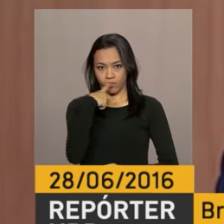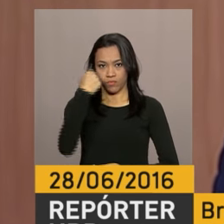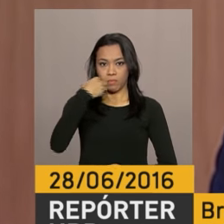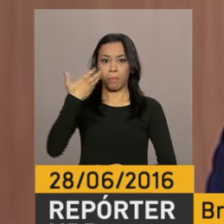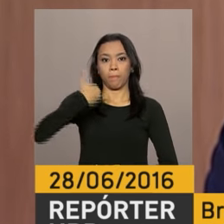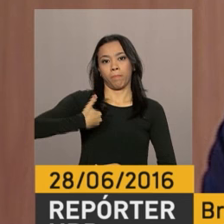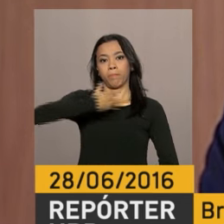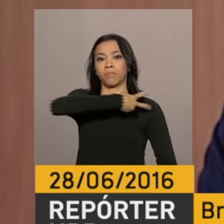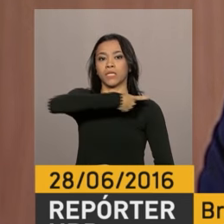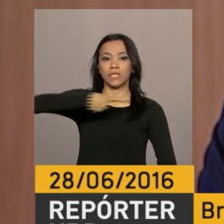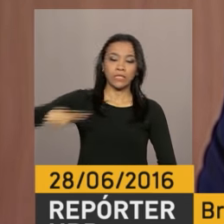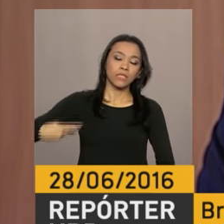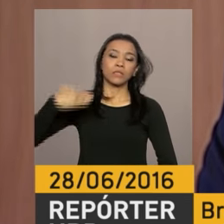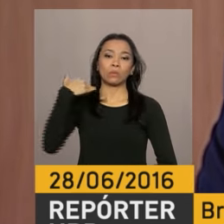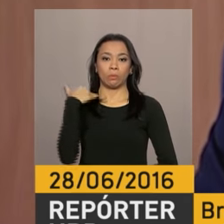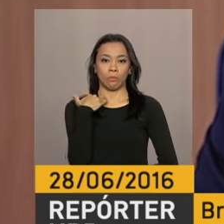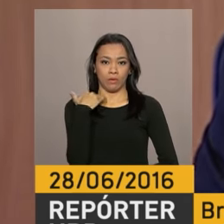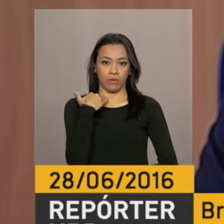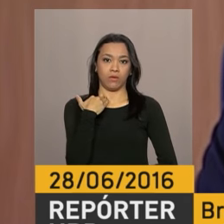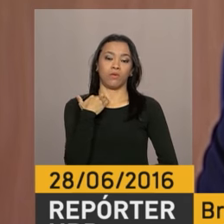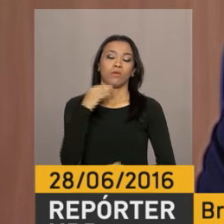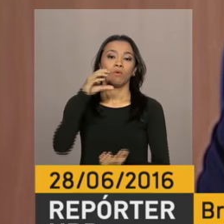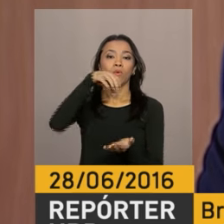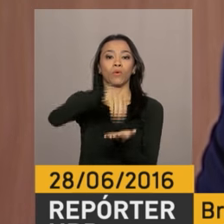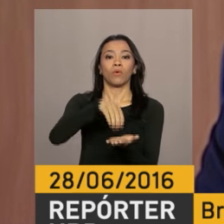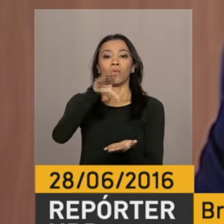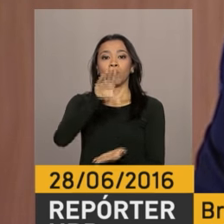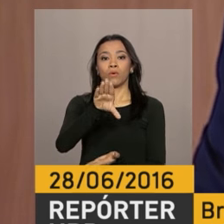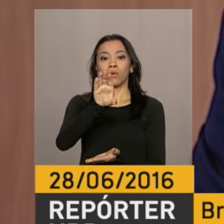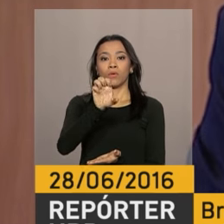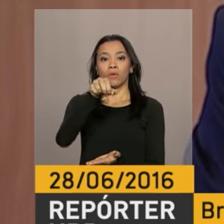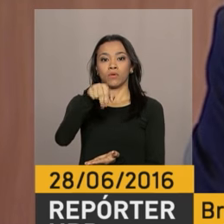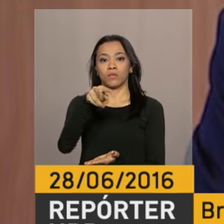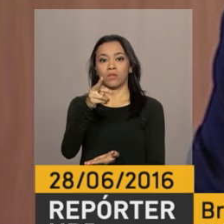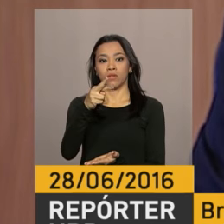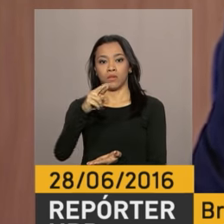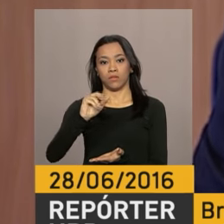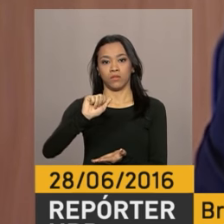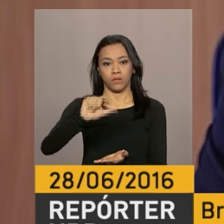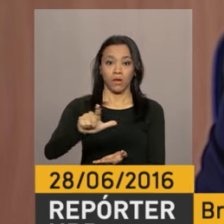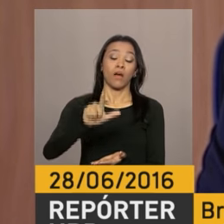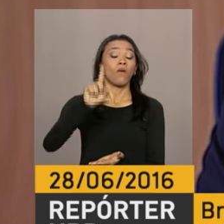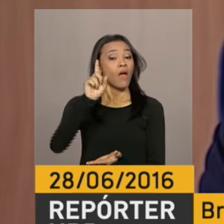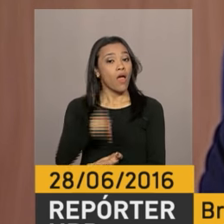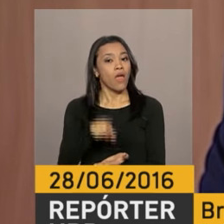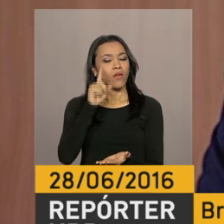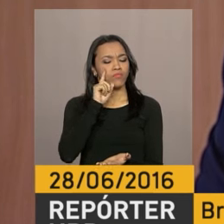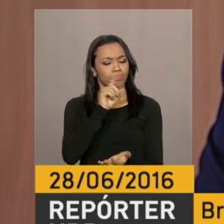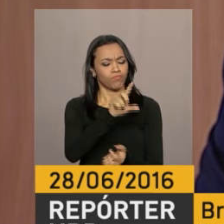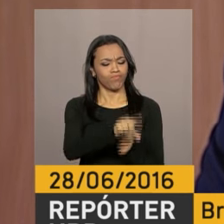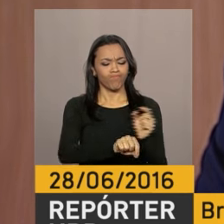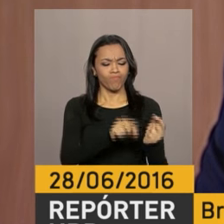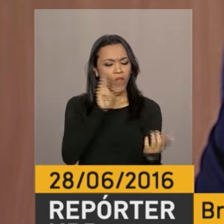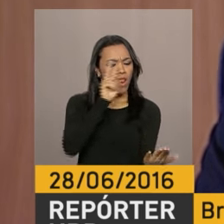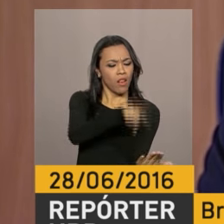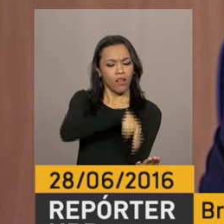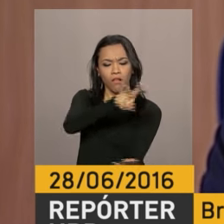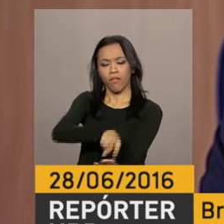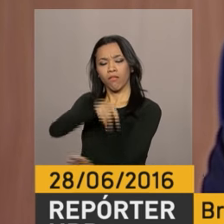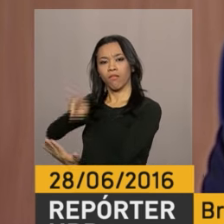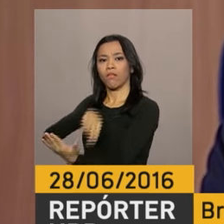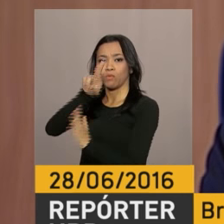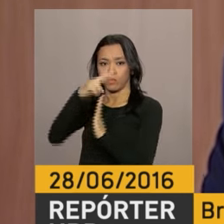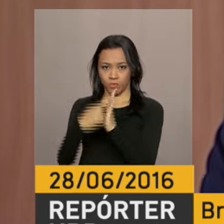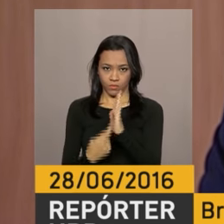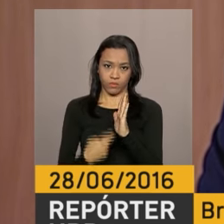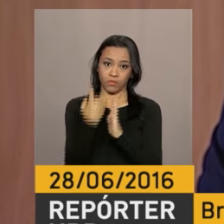Banco Central e a ideia de descer, prestigiar os documentos oficiais do Banco Central. Como